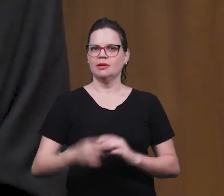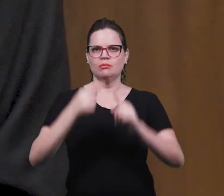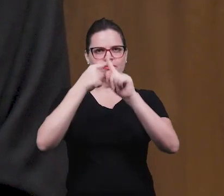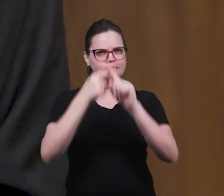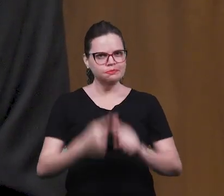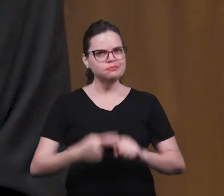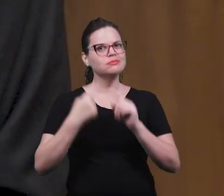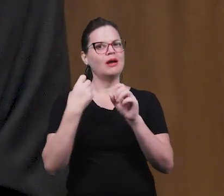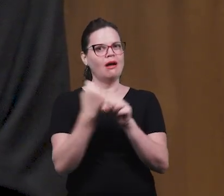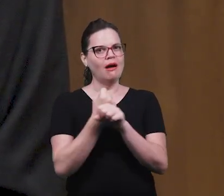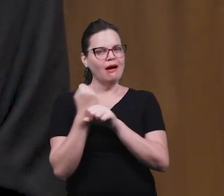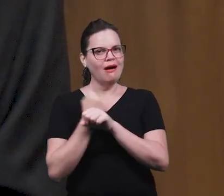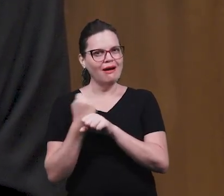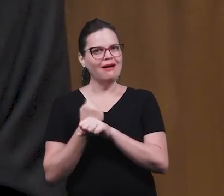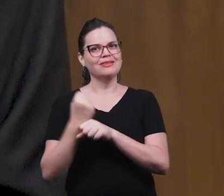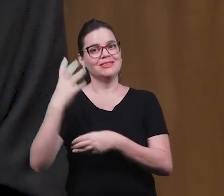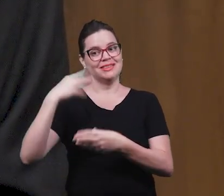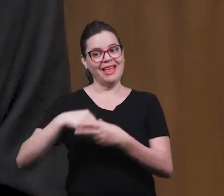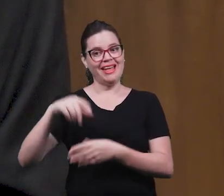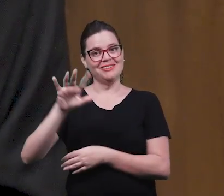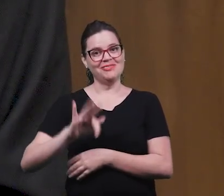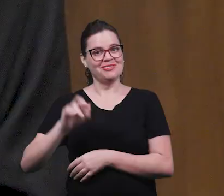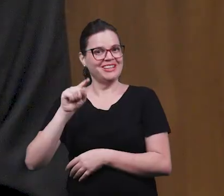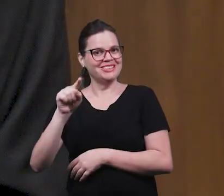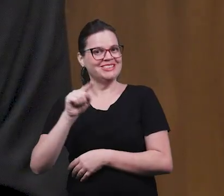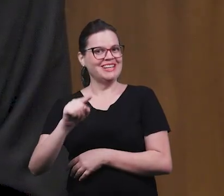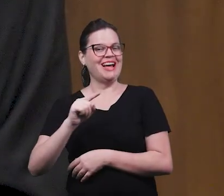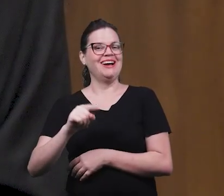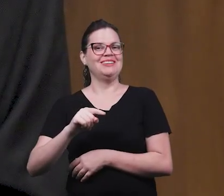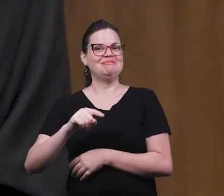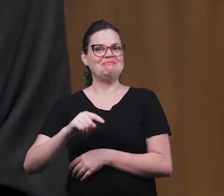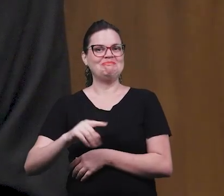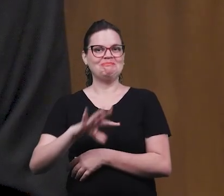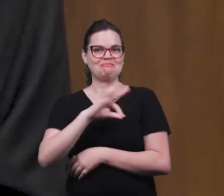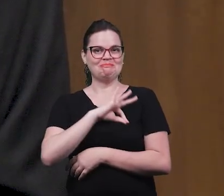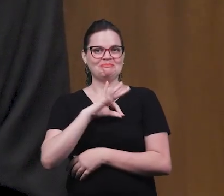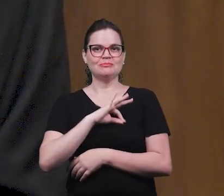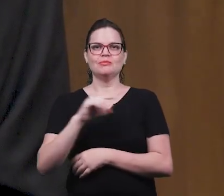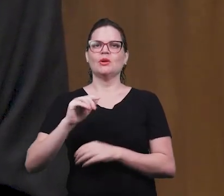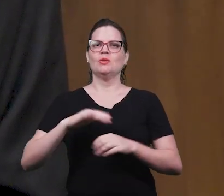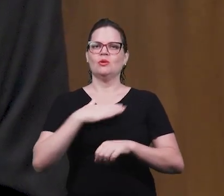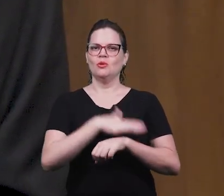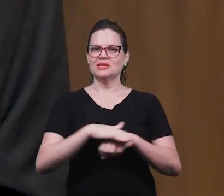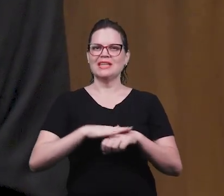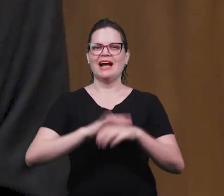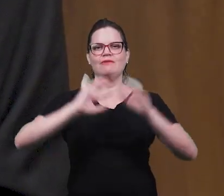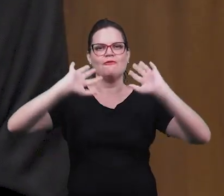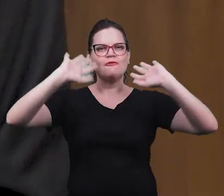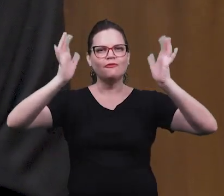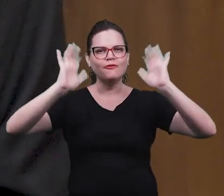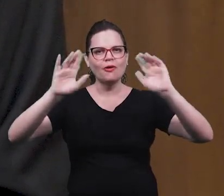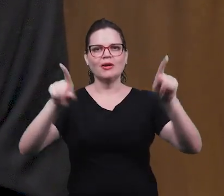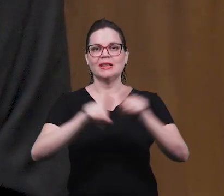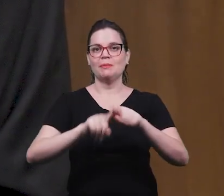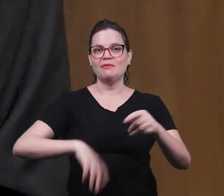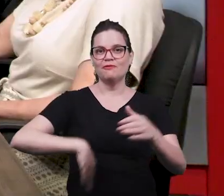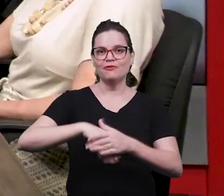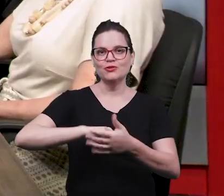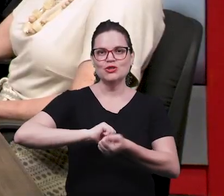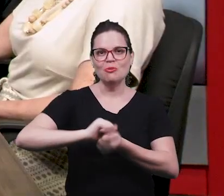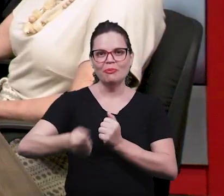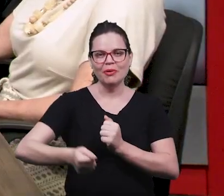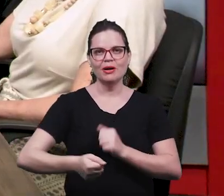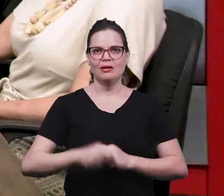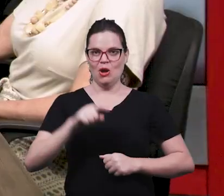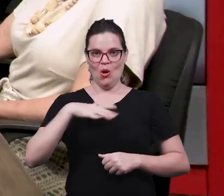e competi durante todo o meu período de academia militar, jogava vôlei, jogava futebol. Fazia